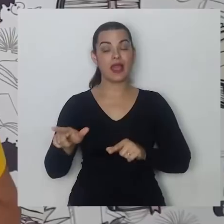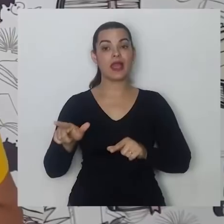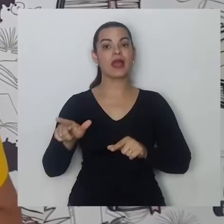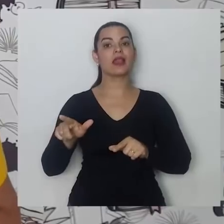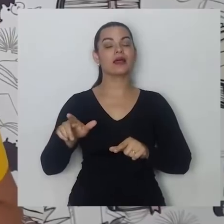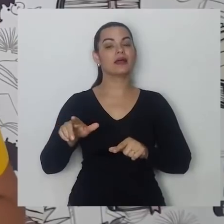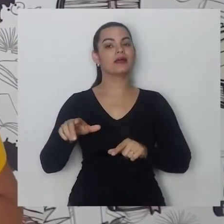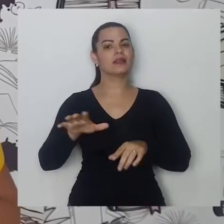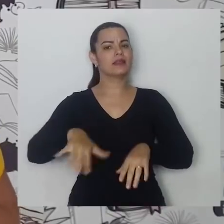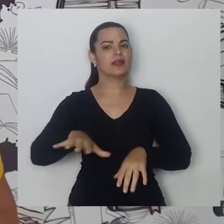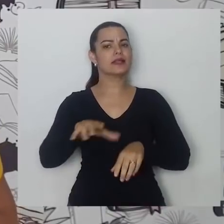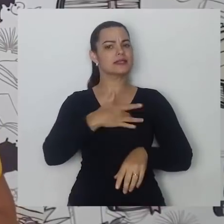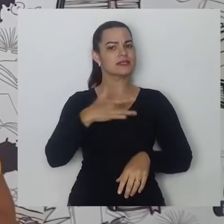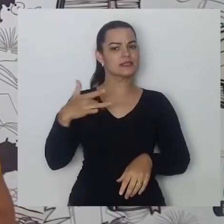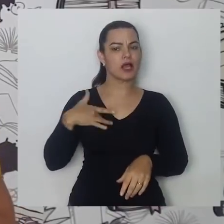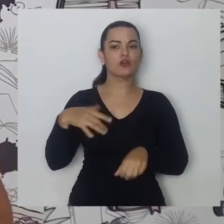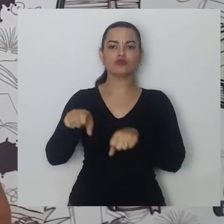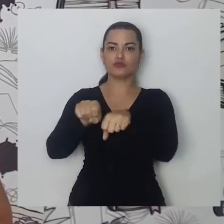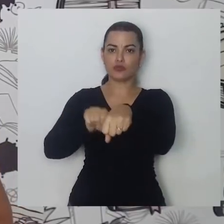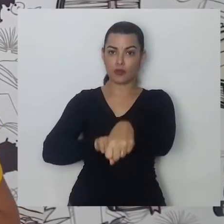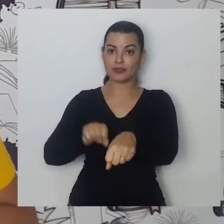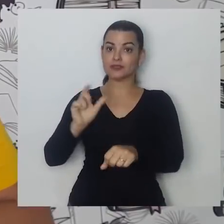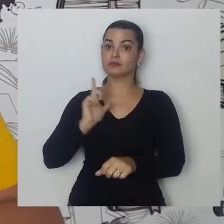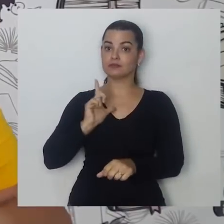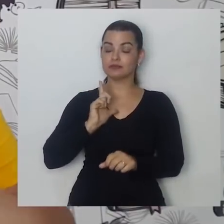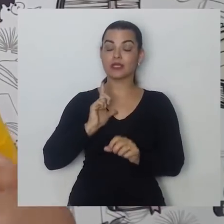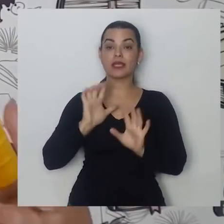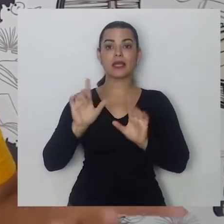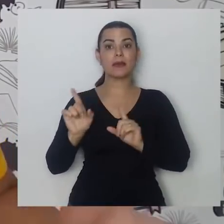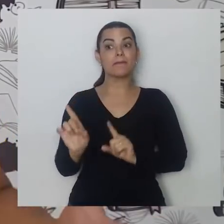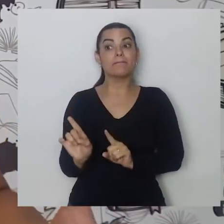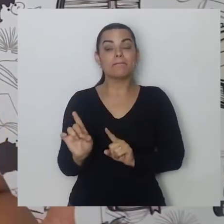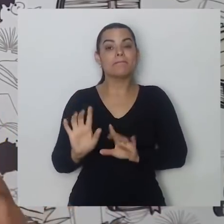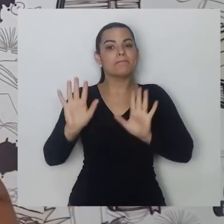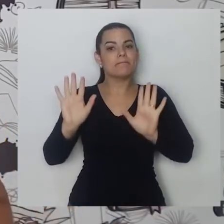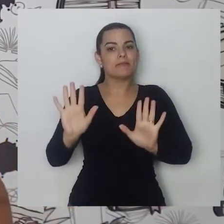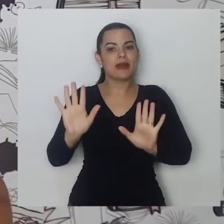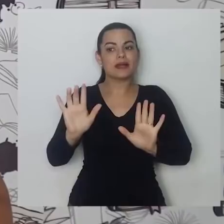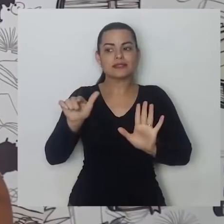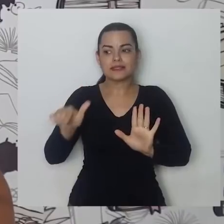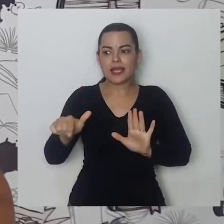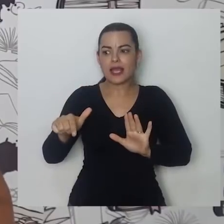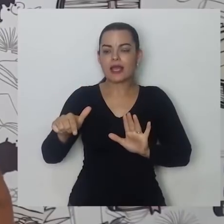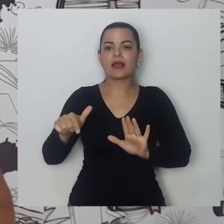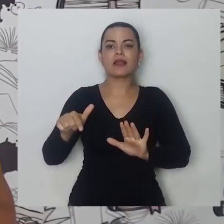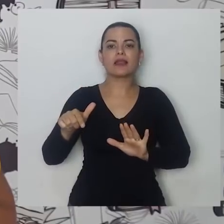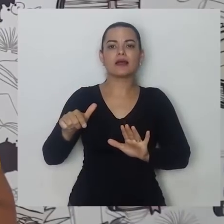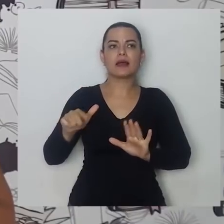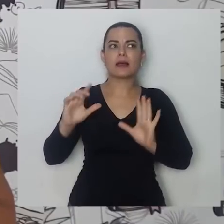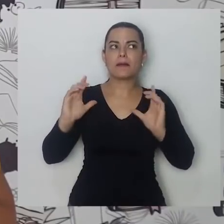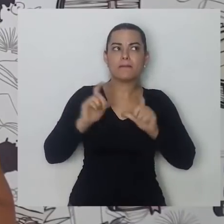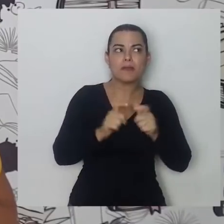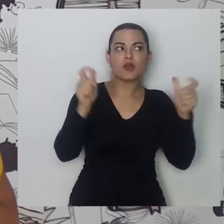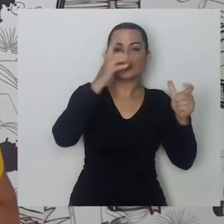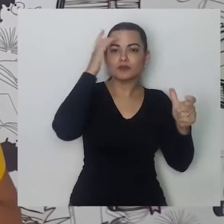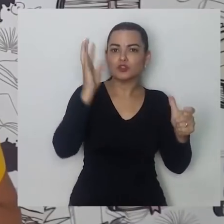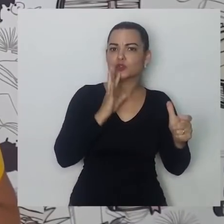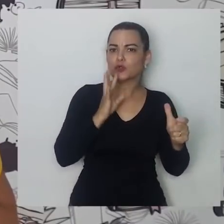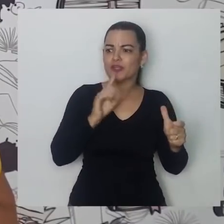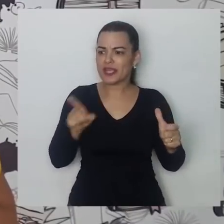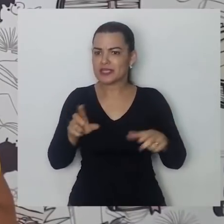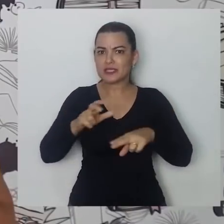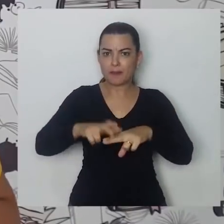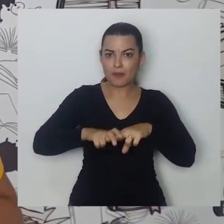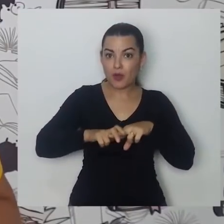da saúde, ela ficou conhecida, na verdade, não foi por nenhum feito nessa área, não. Foi pela luta que